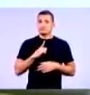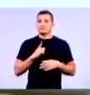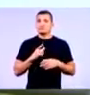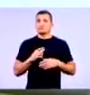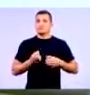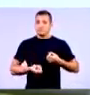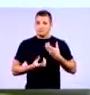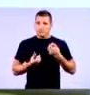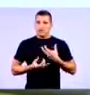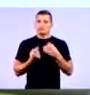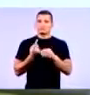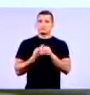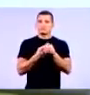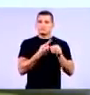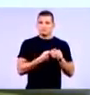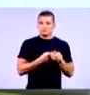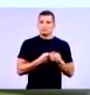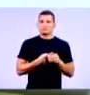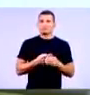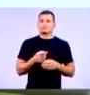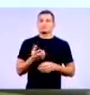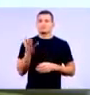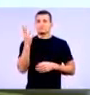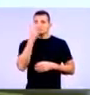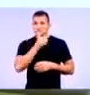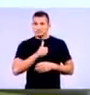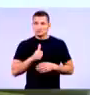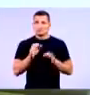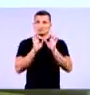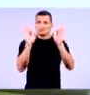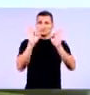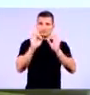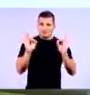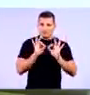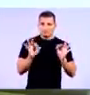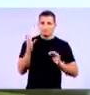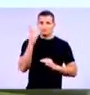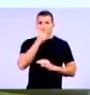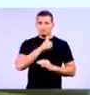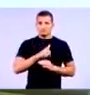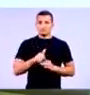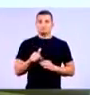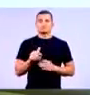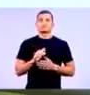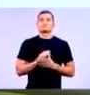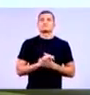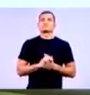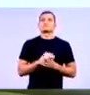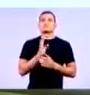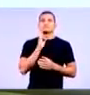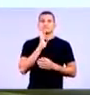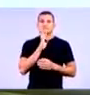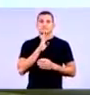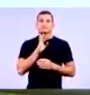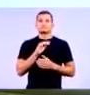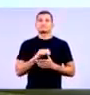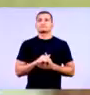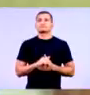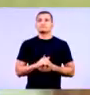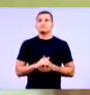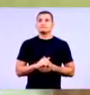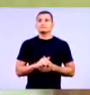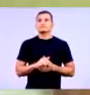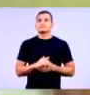para o interior afora? Ficou muito bonito, ficou assim, inspirado, muito lindo, parabéns. Teve também